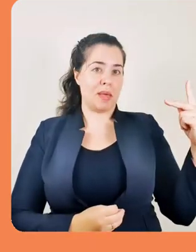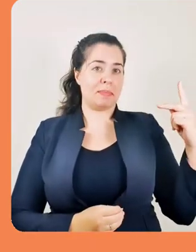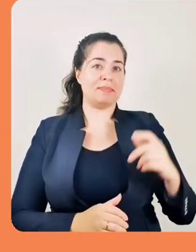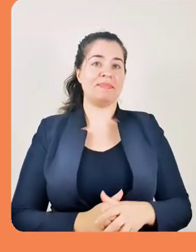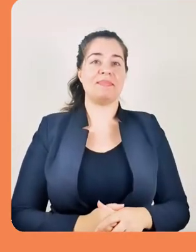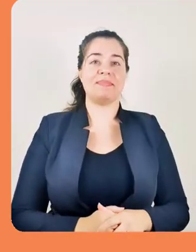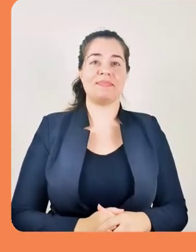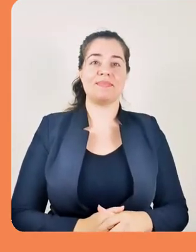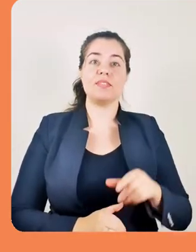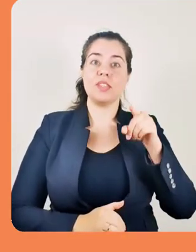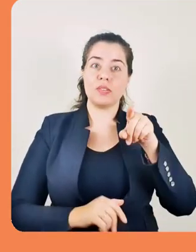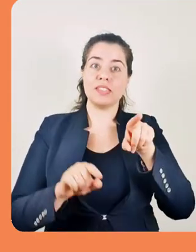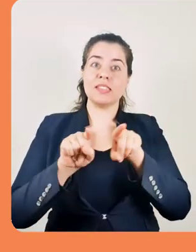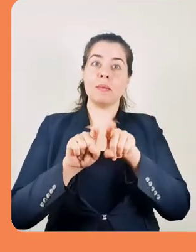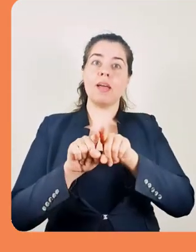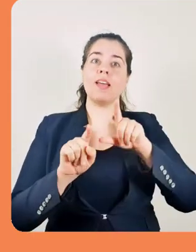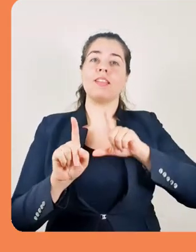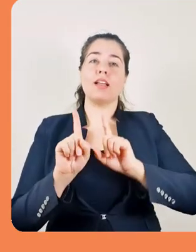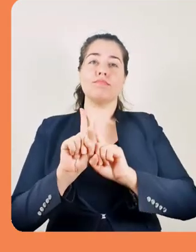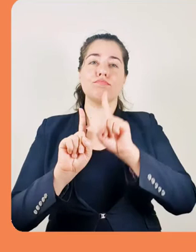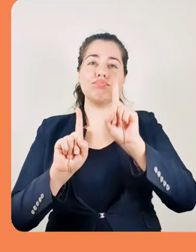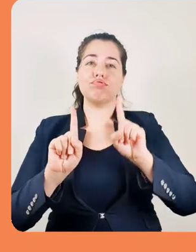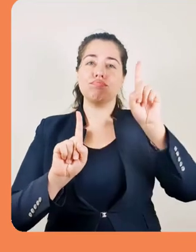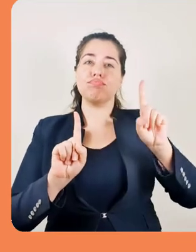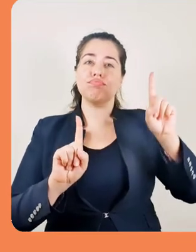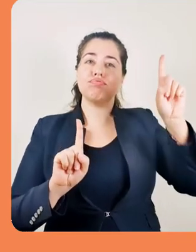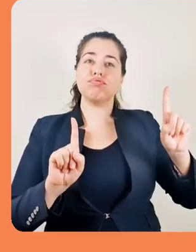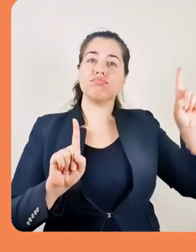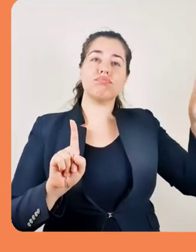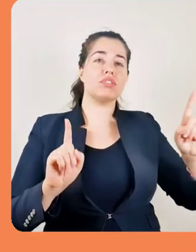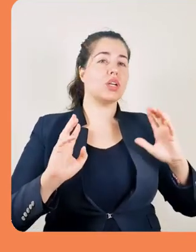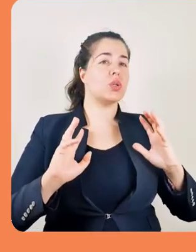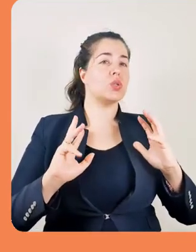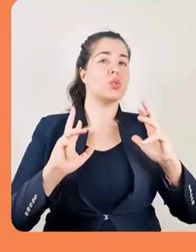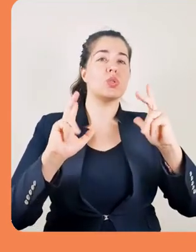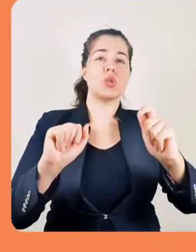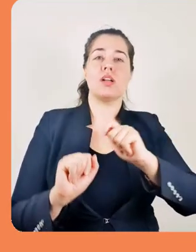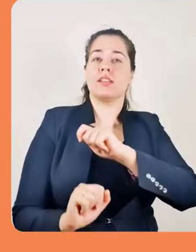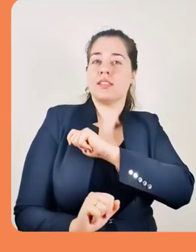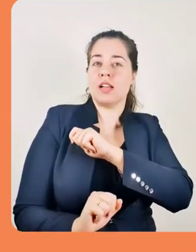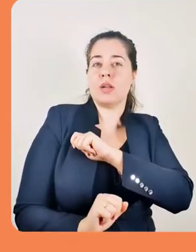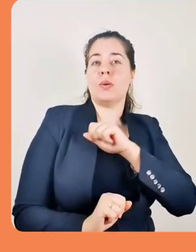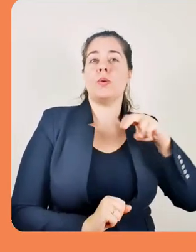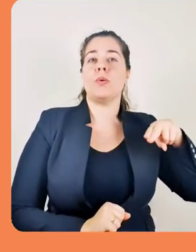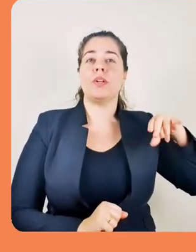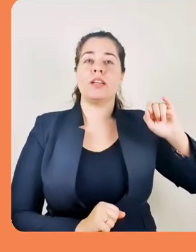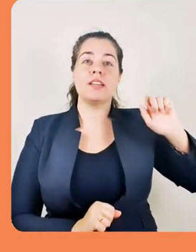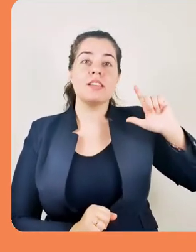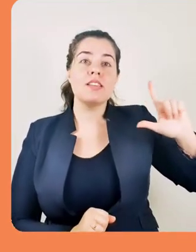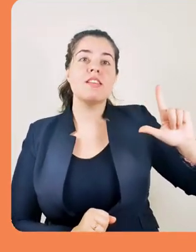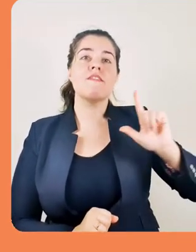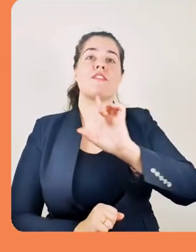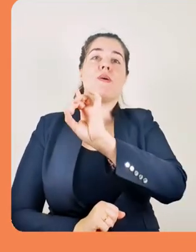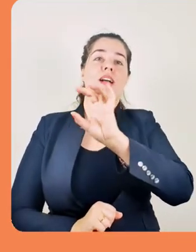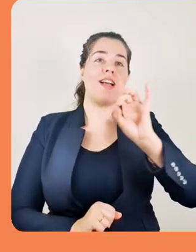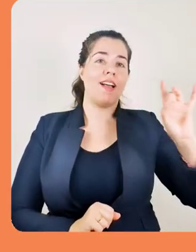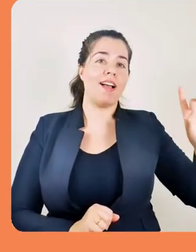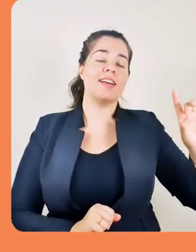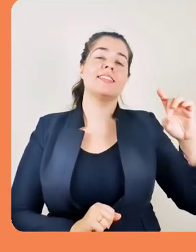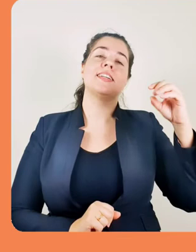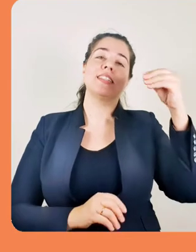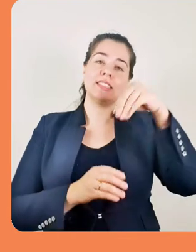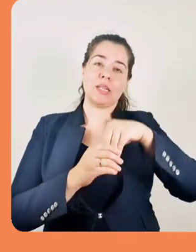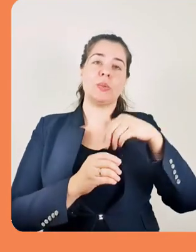isso tudo é feito aqui no XP e você então terá um ranqueamento de todos os alunos